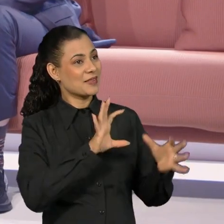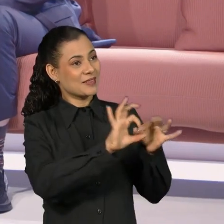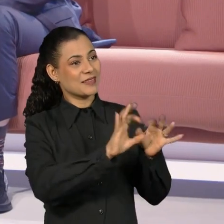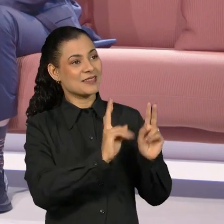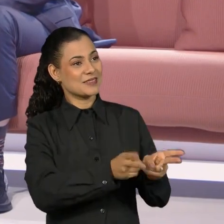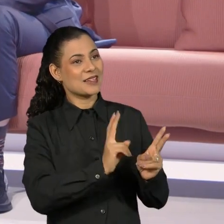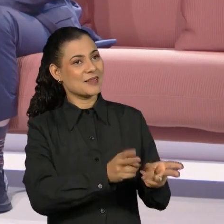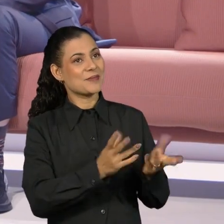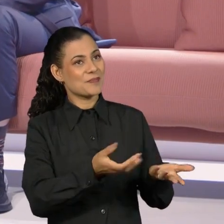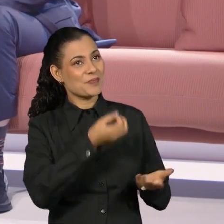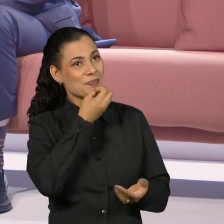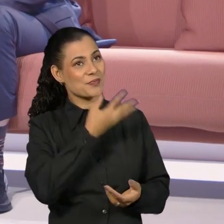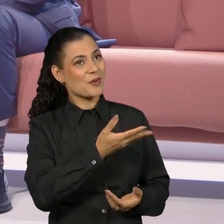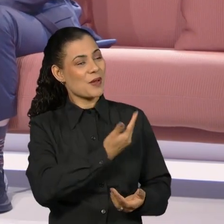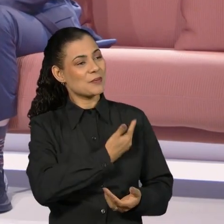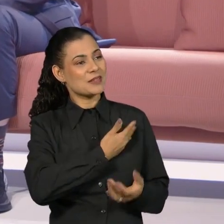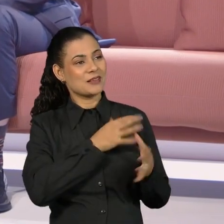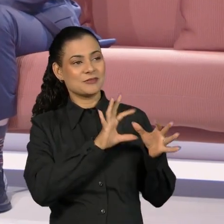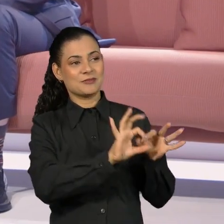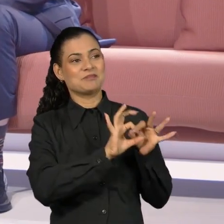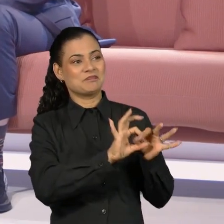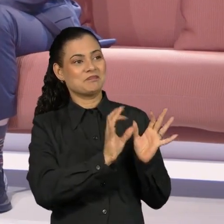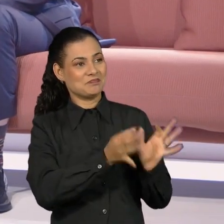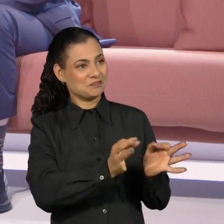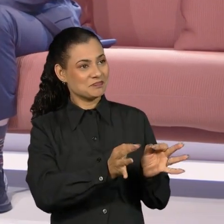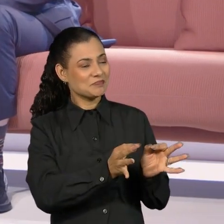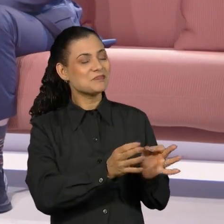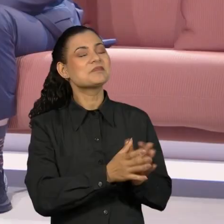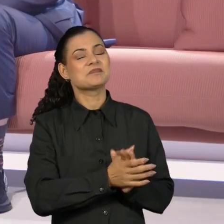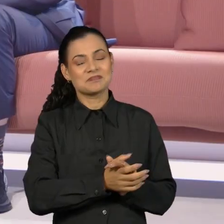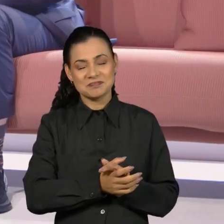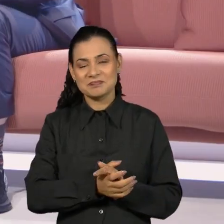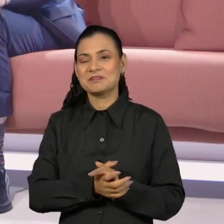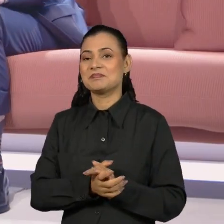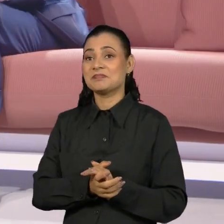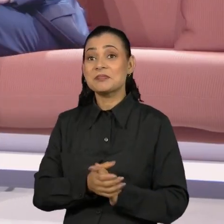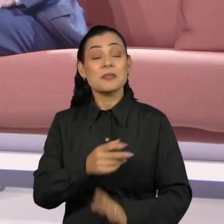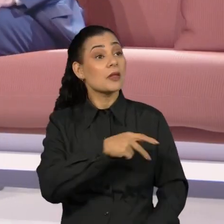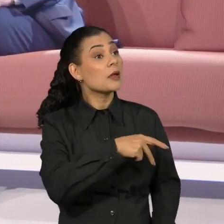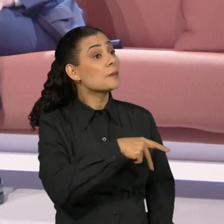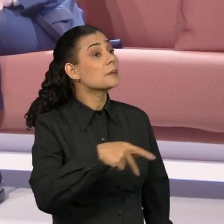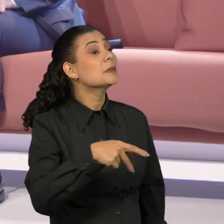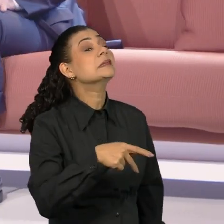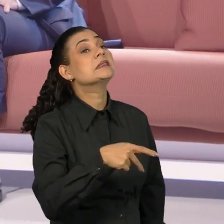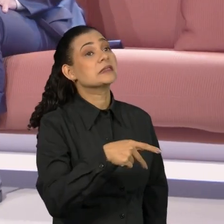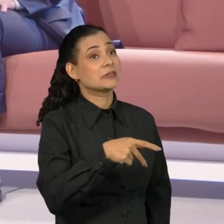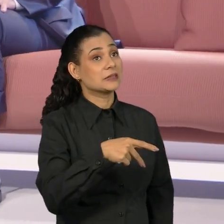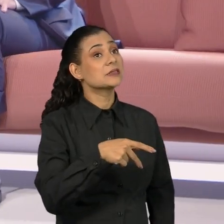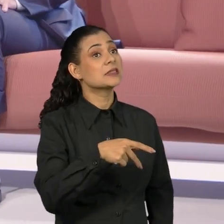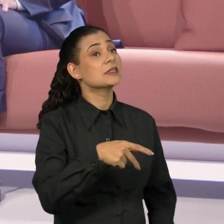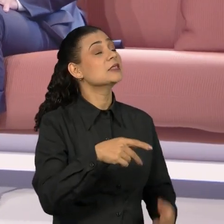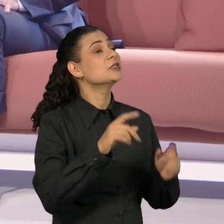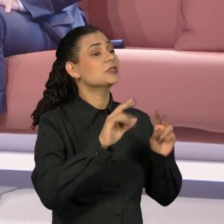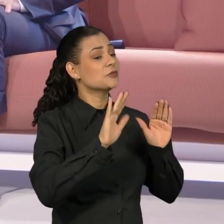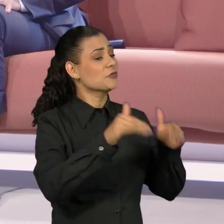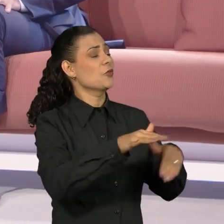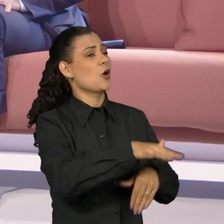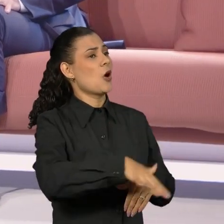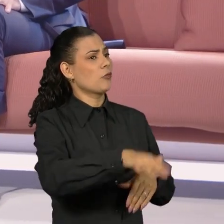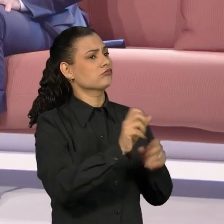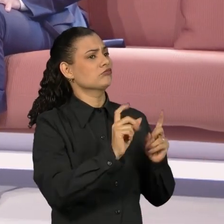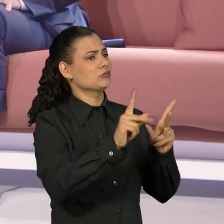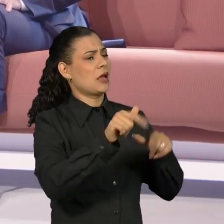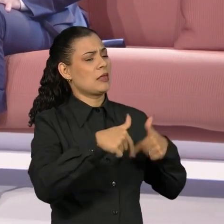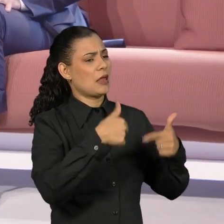Amizade que é um dom de Deus, né? É isso aí. Presidente, a gente quer hoje ir além da presidência da República, né? Das